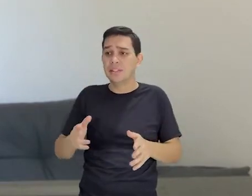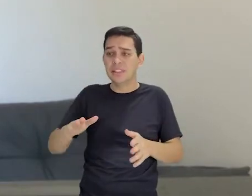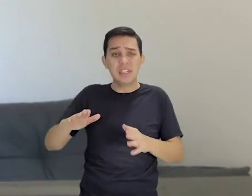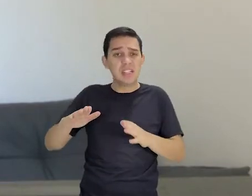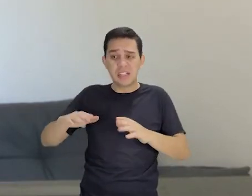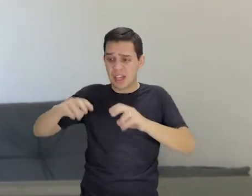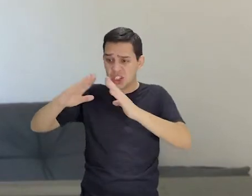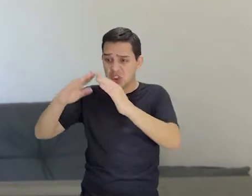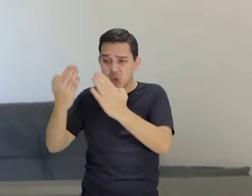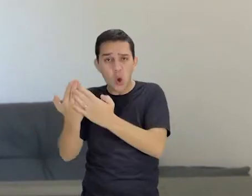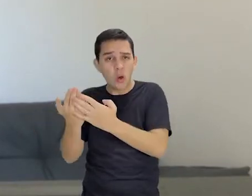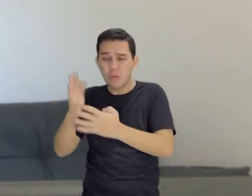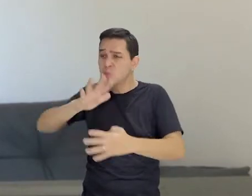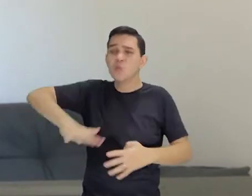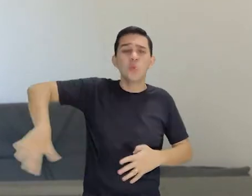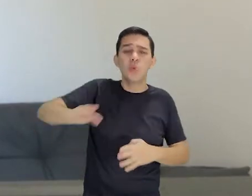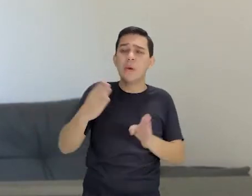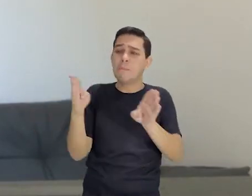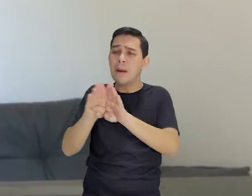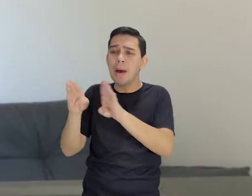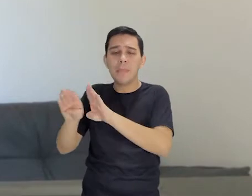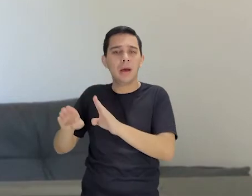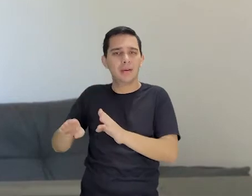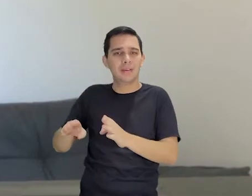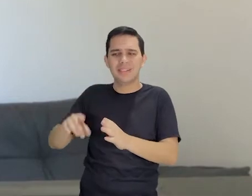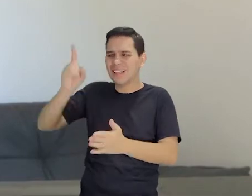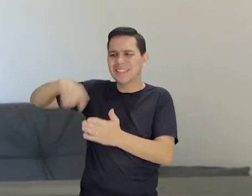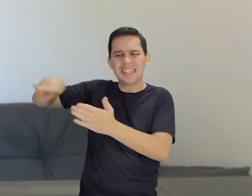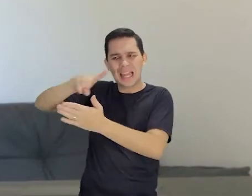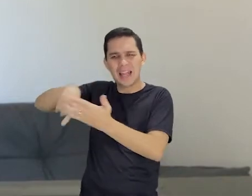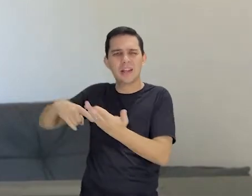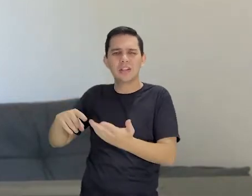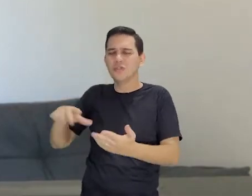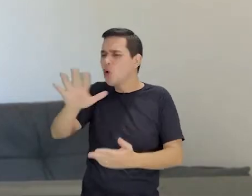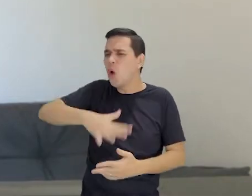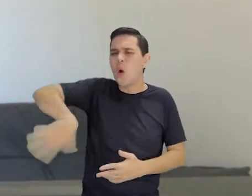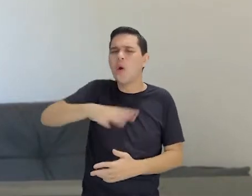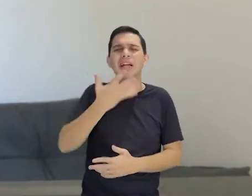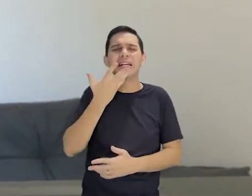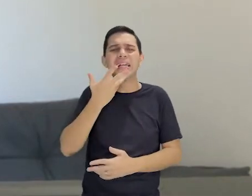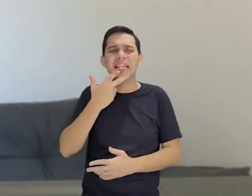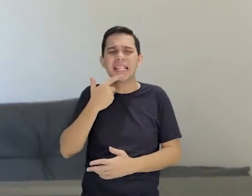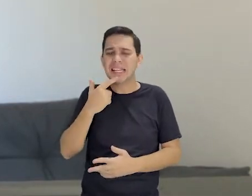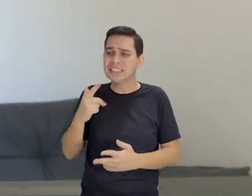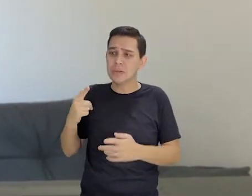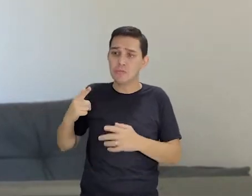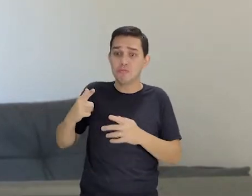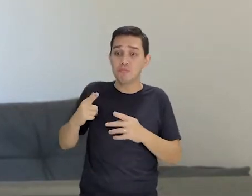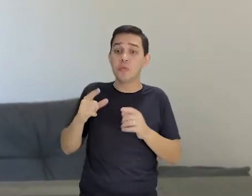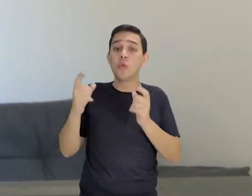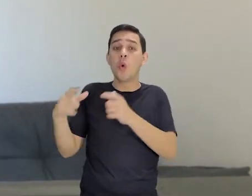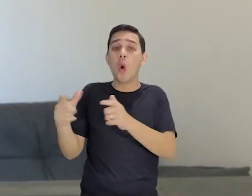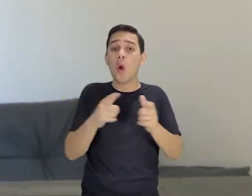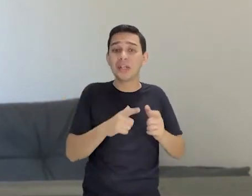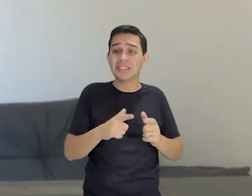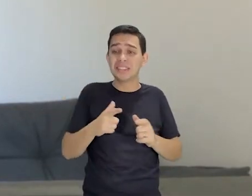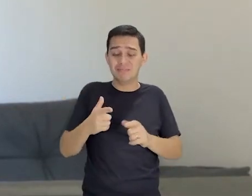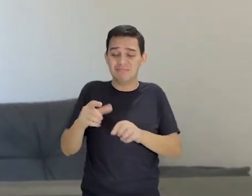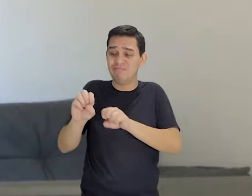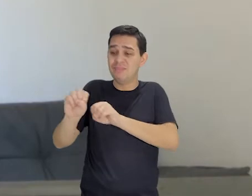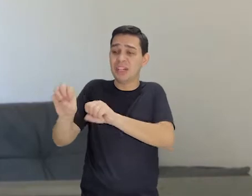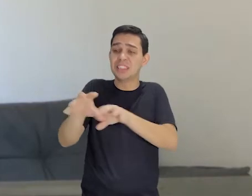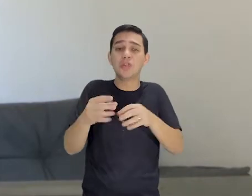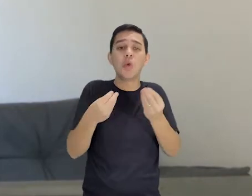presenciais no município de Cabo Frio foram suspensas e as crianças estão restritas no direito à